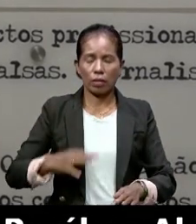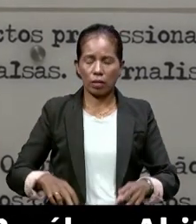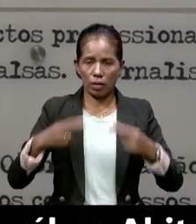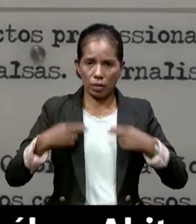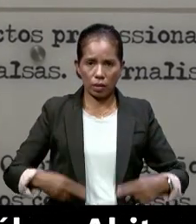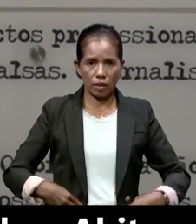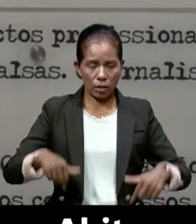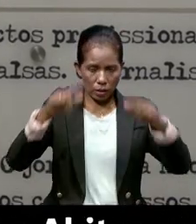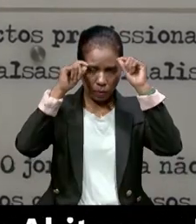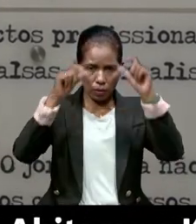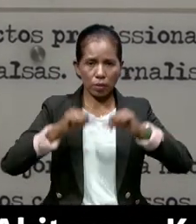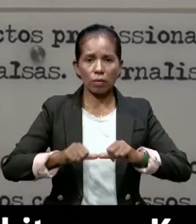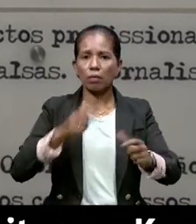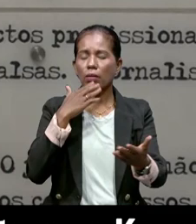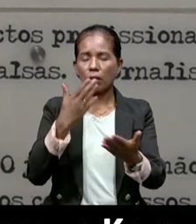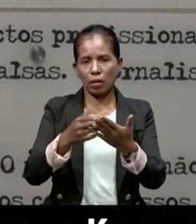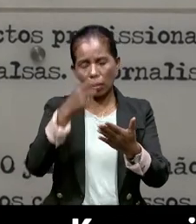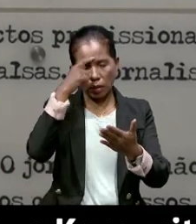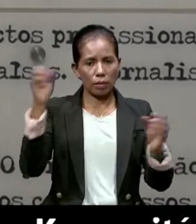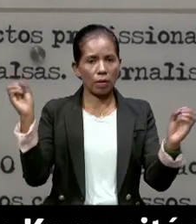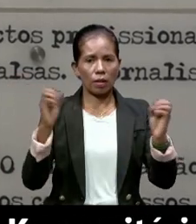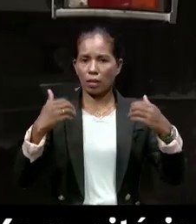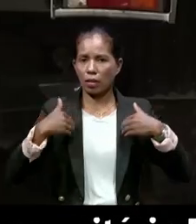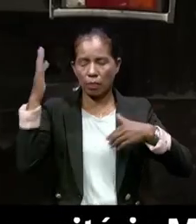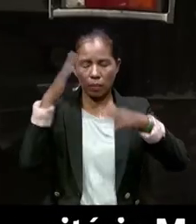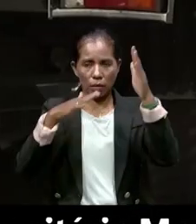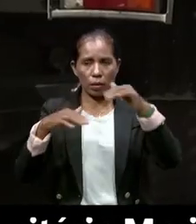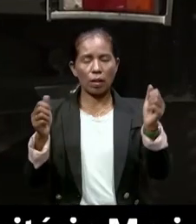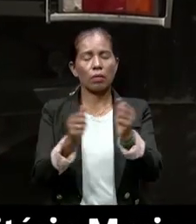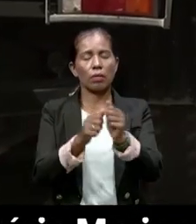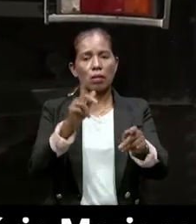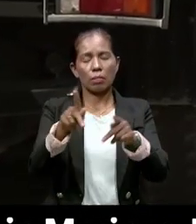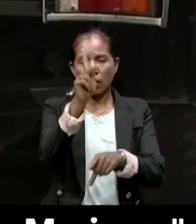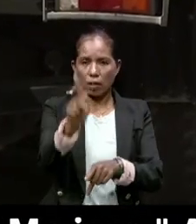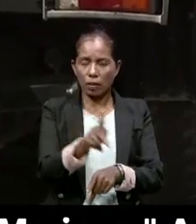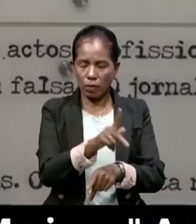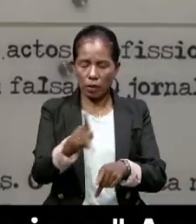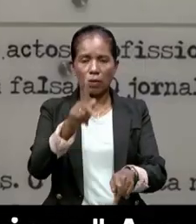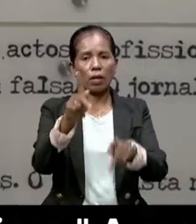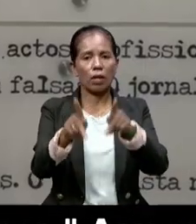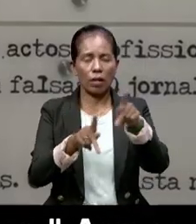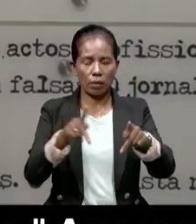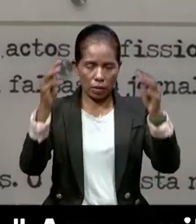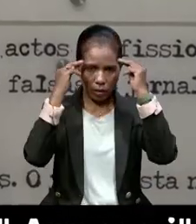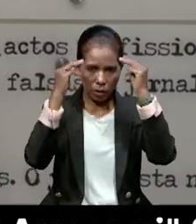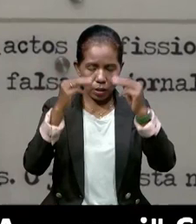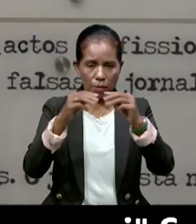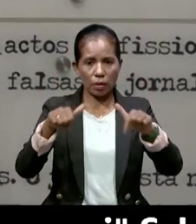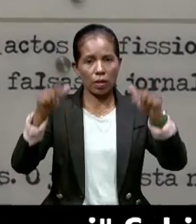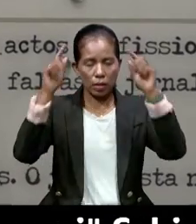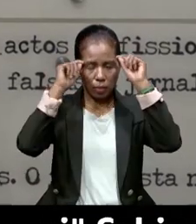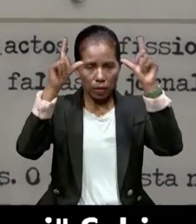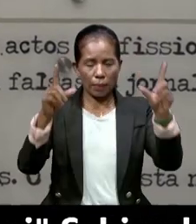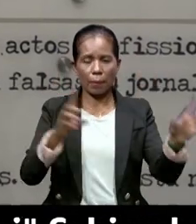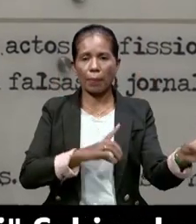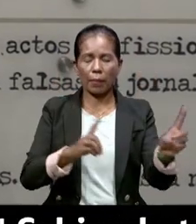e Timor-Leste la hodiak, tambalaia problema entre srani católica no srani islâmico e Timor-Leste. Implementação